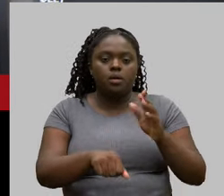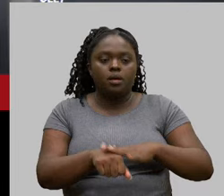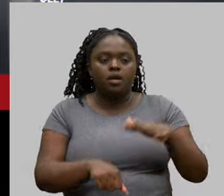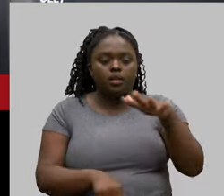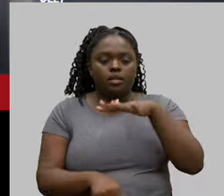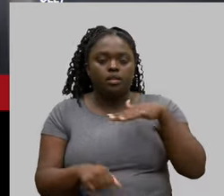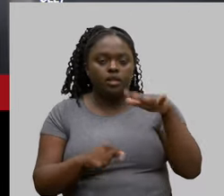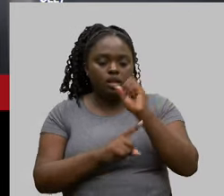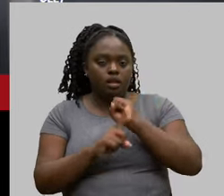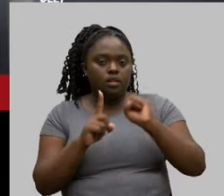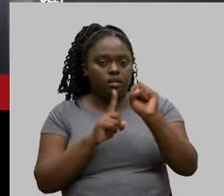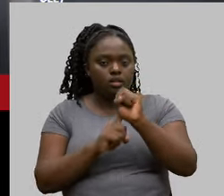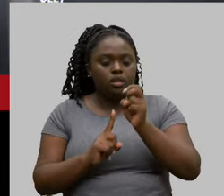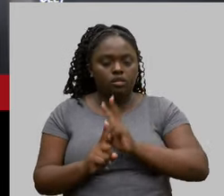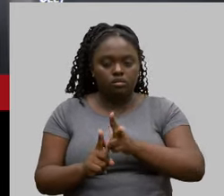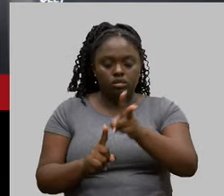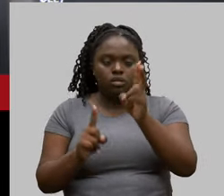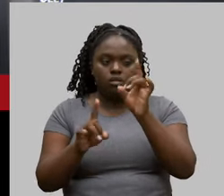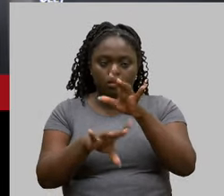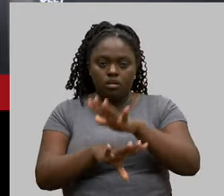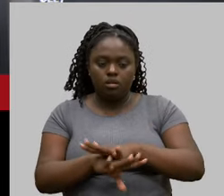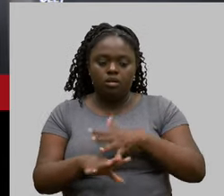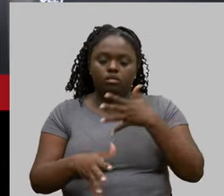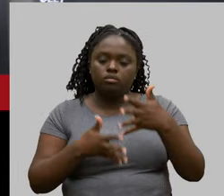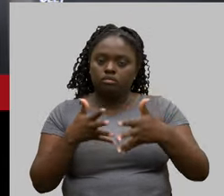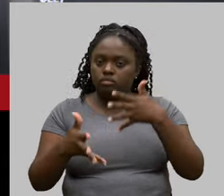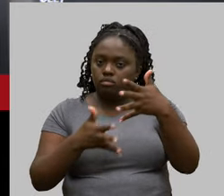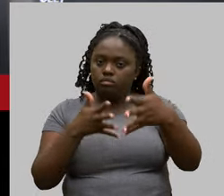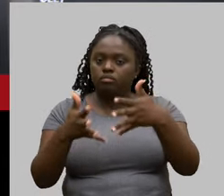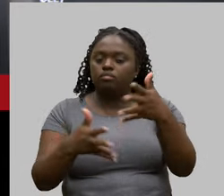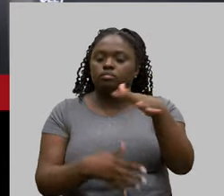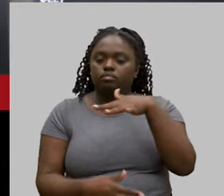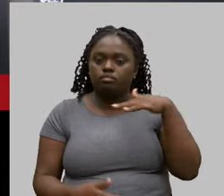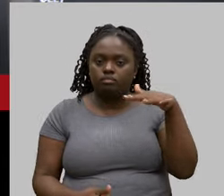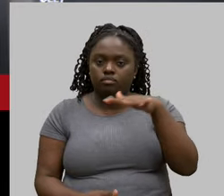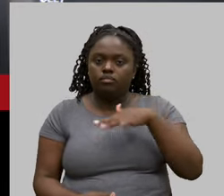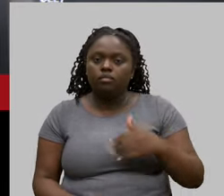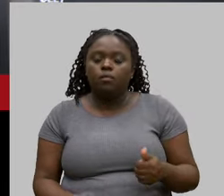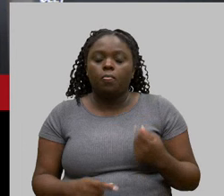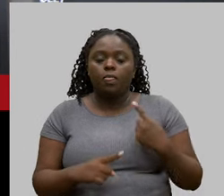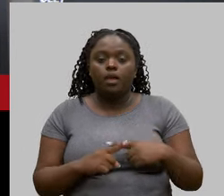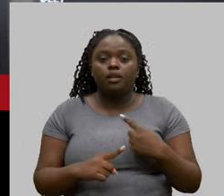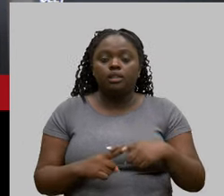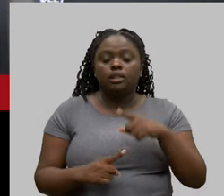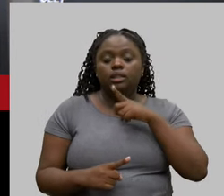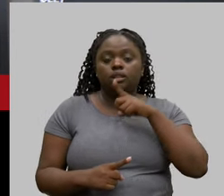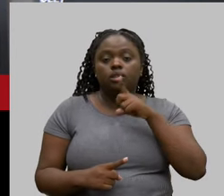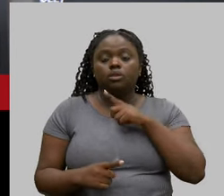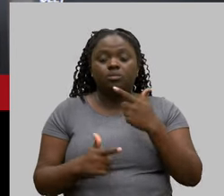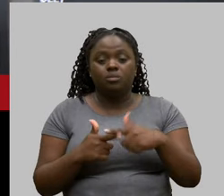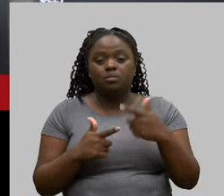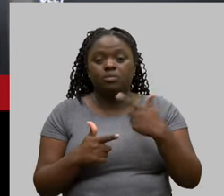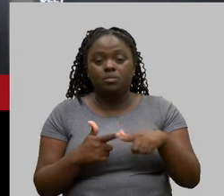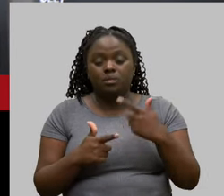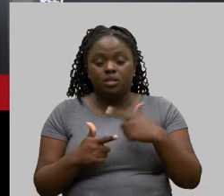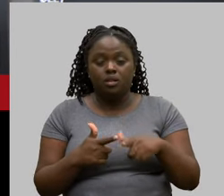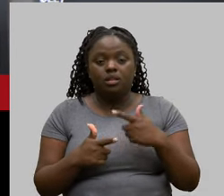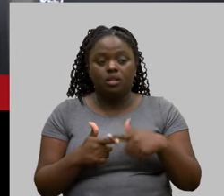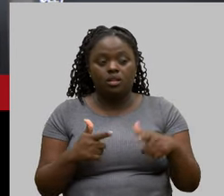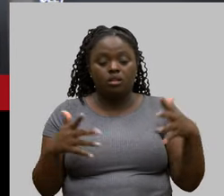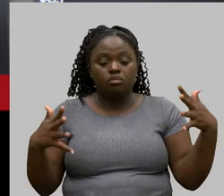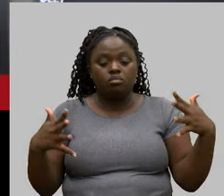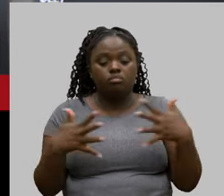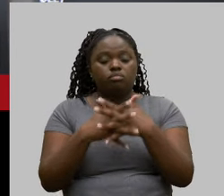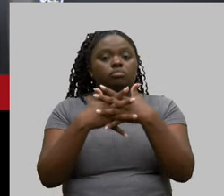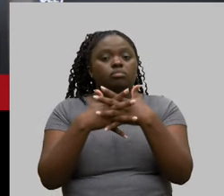discussões e sempre aberta a diálogos também de sustentabilidade porque há um problema exatamente atrelado a números